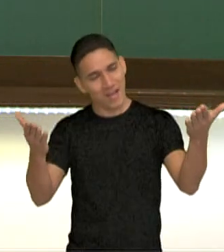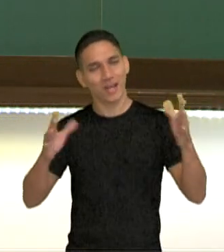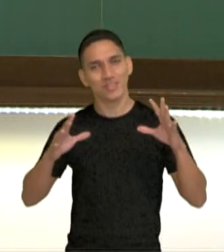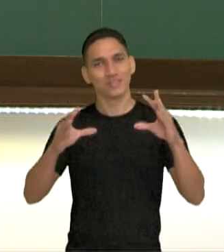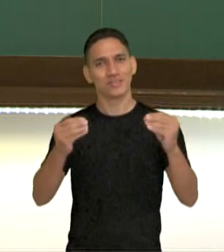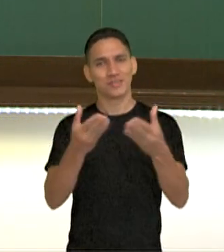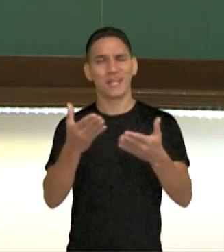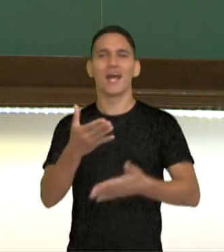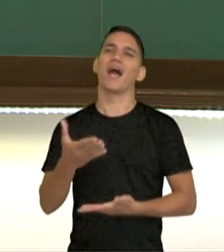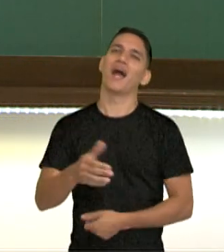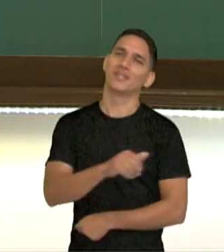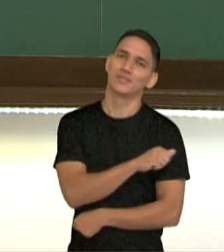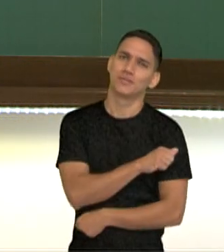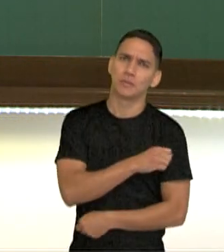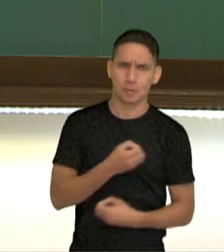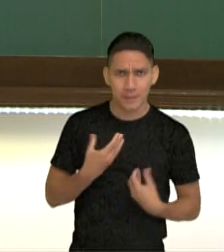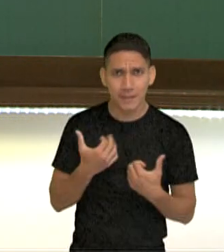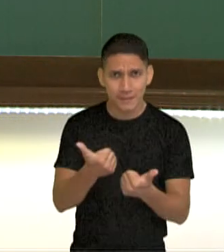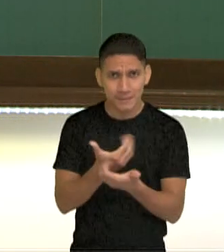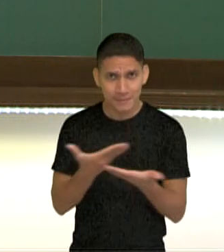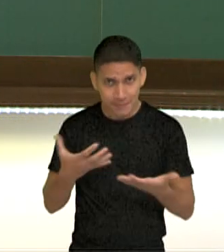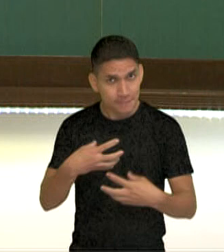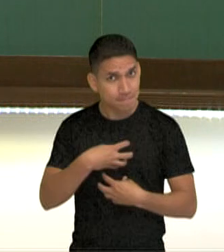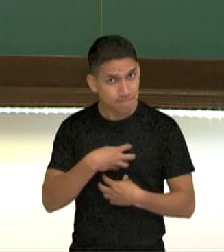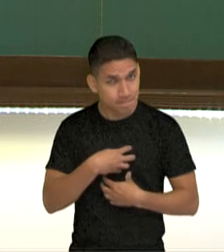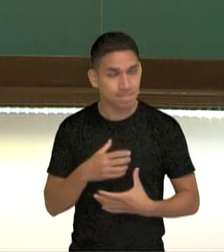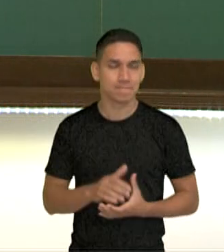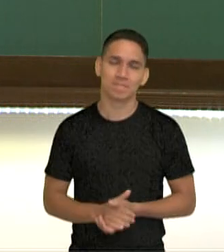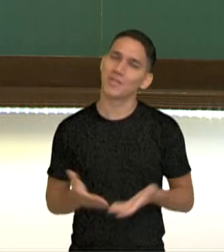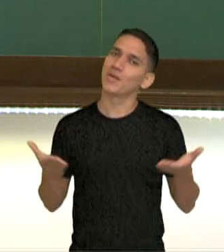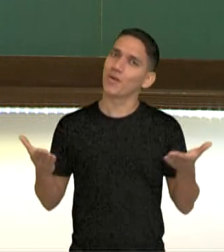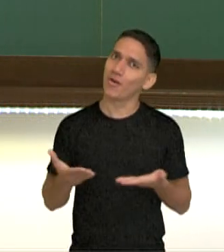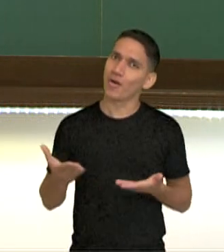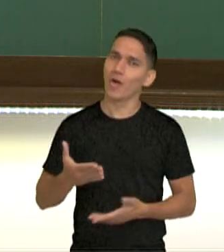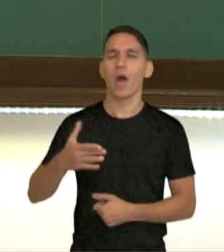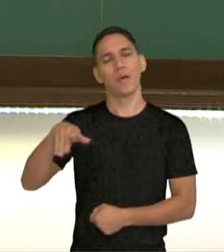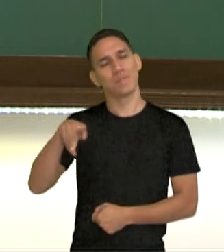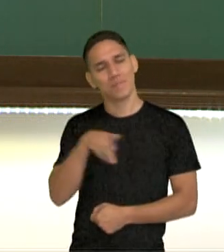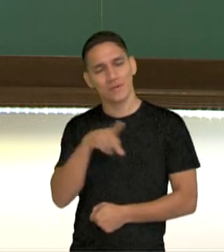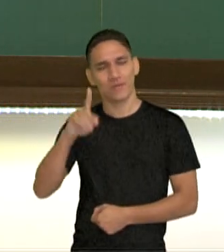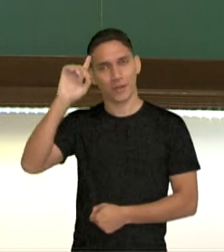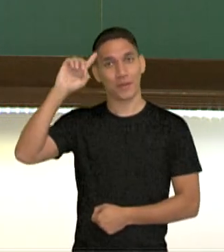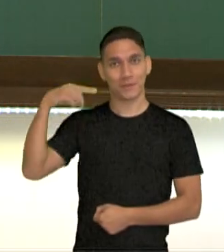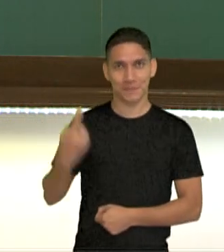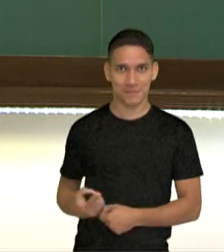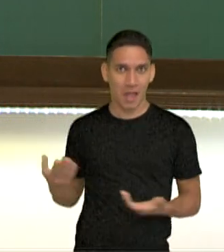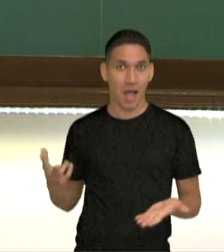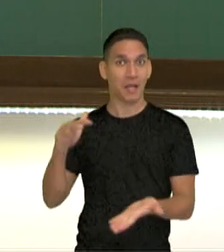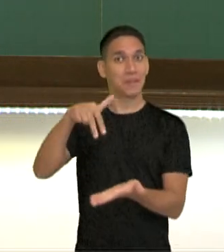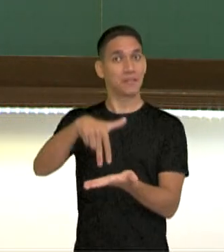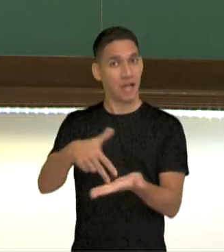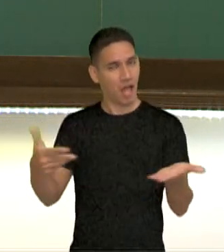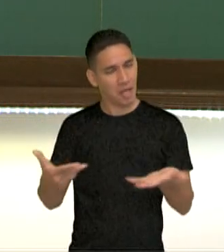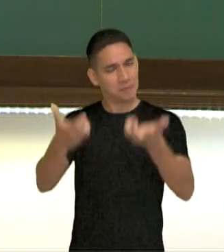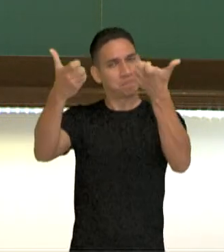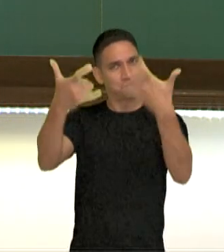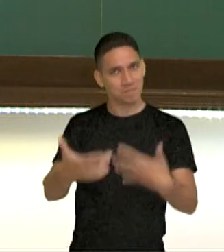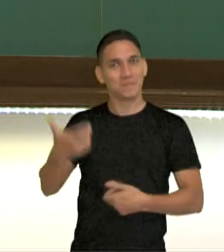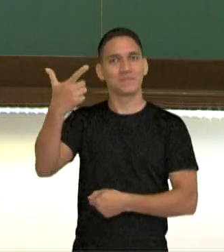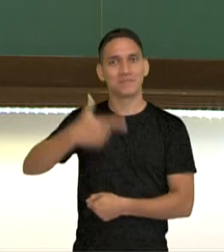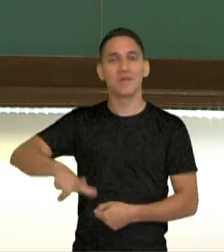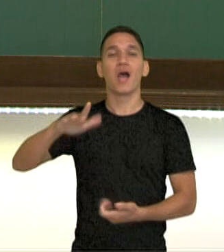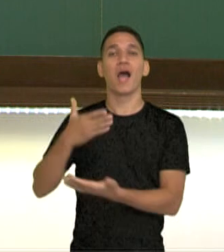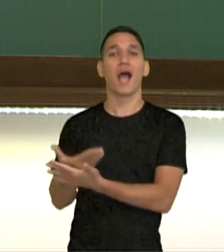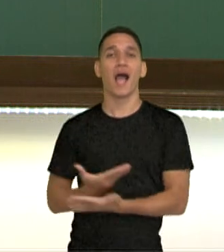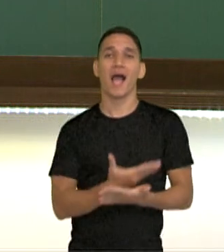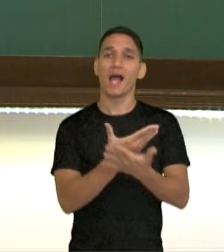boys and girls, how are you? Hoje a Teacher Daniela está aqui para trabalhar mais uma aula de